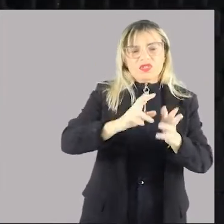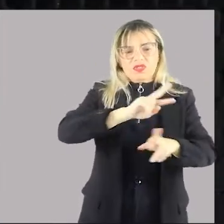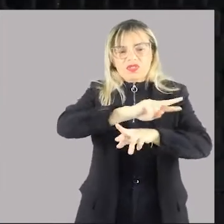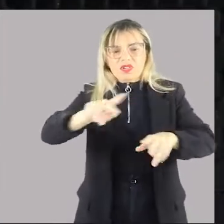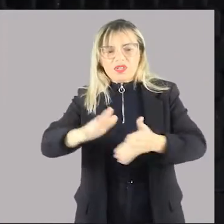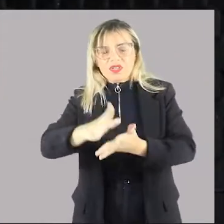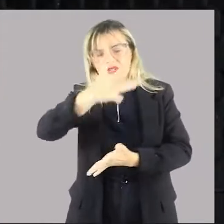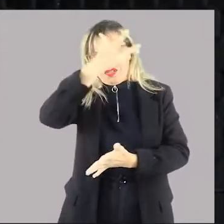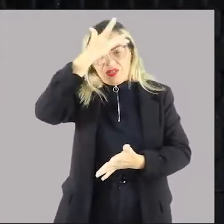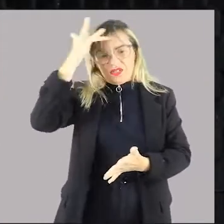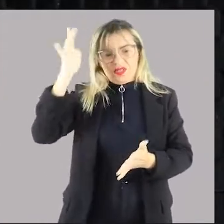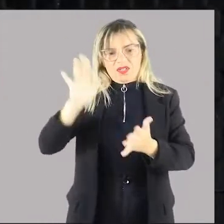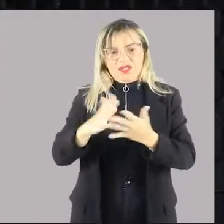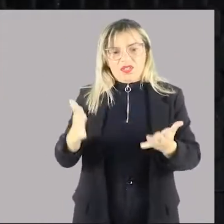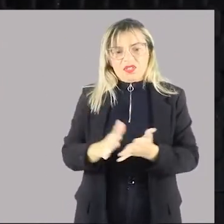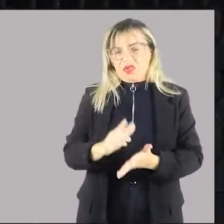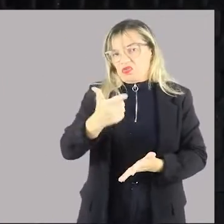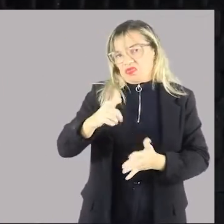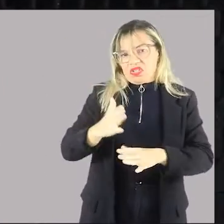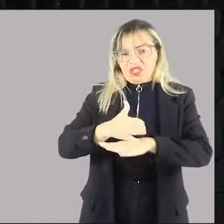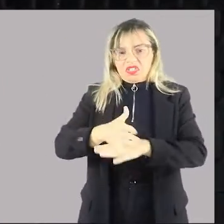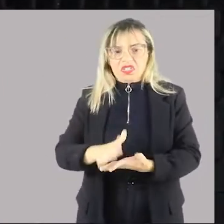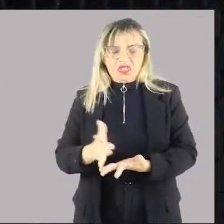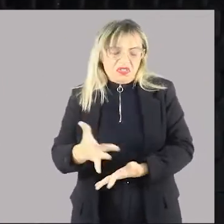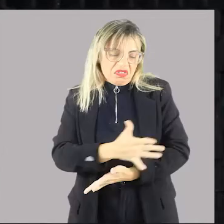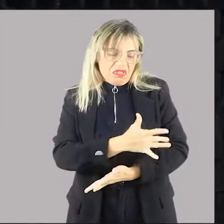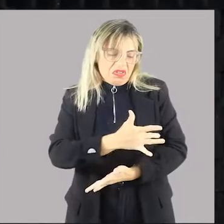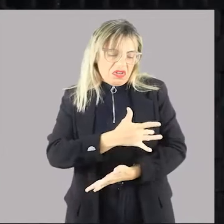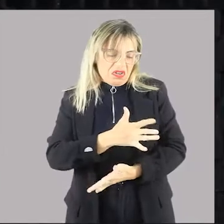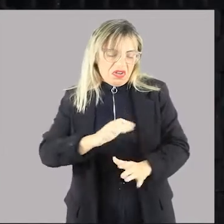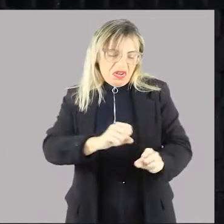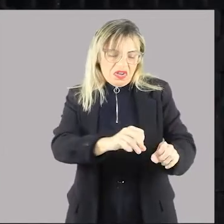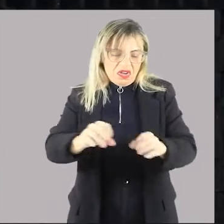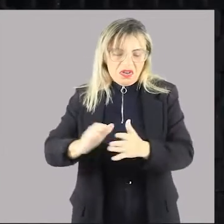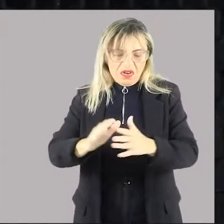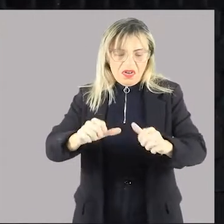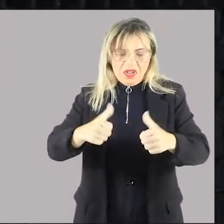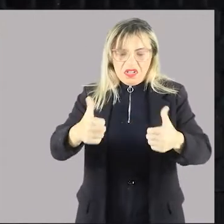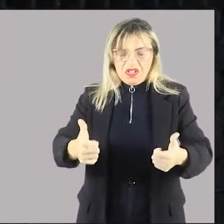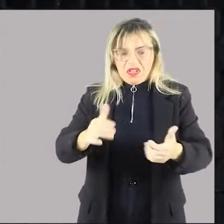sem acesso à educação de qualidade, a saneamento básico,